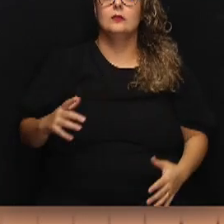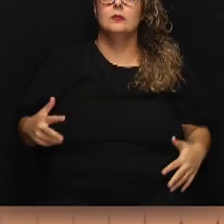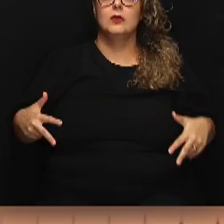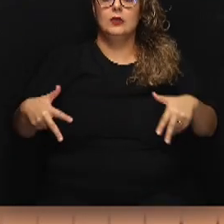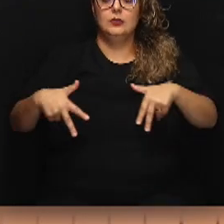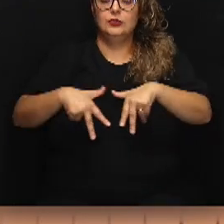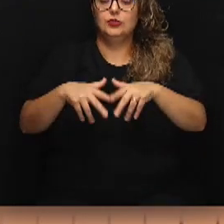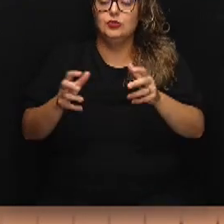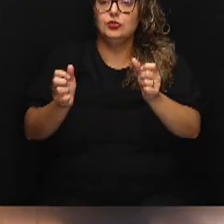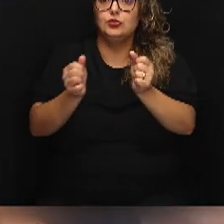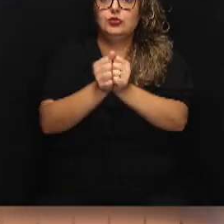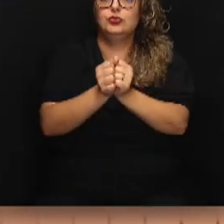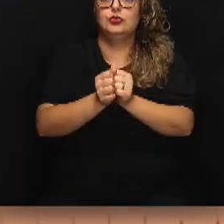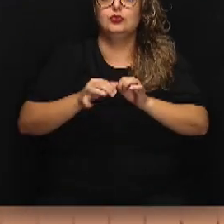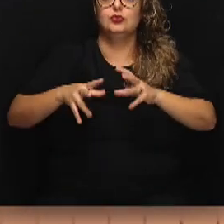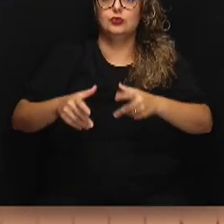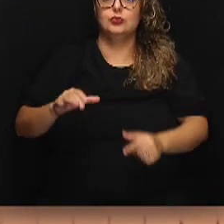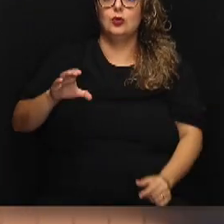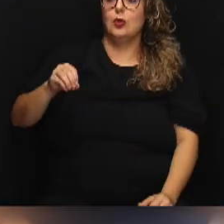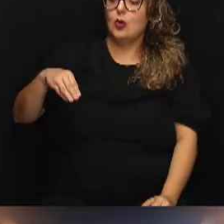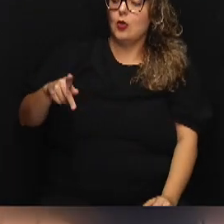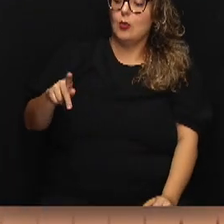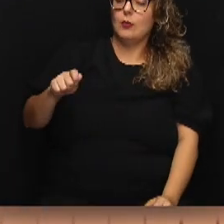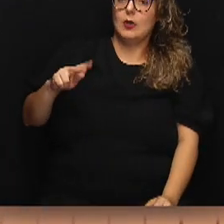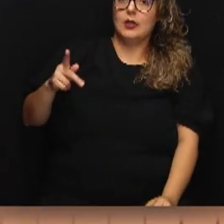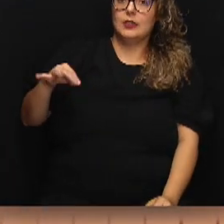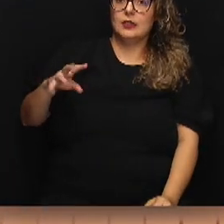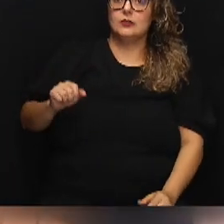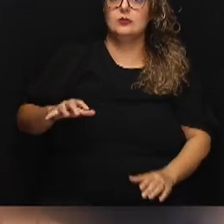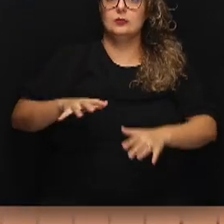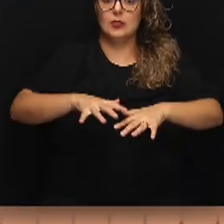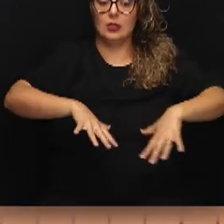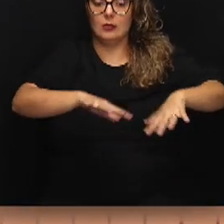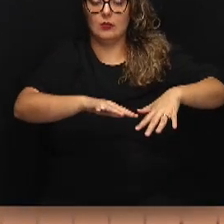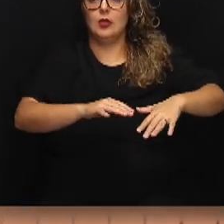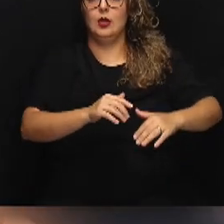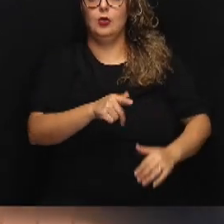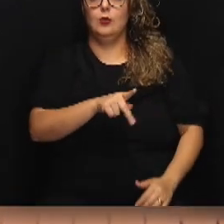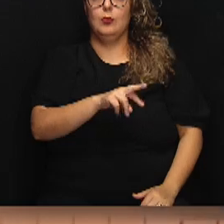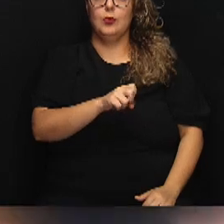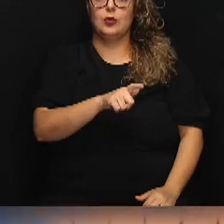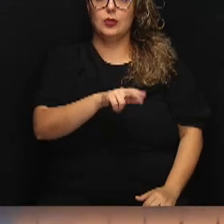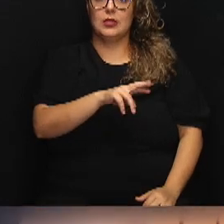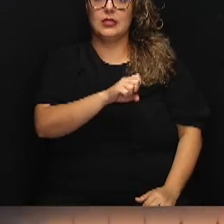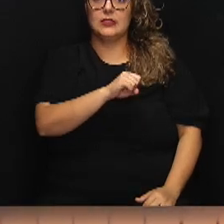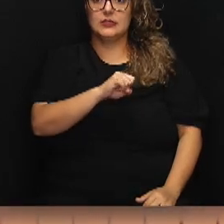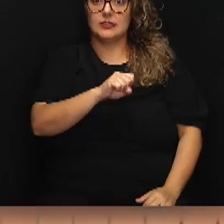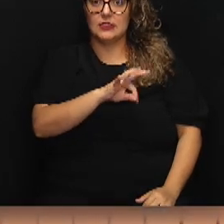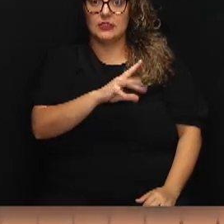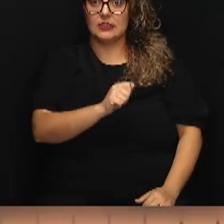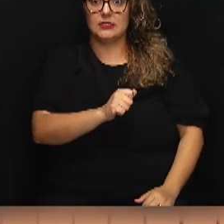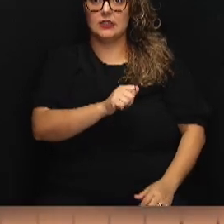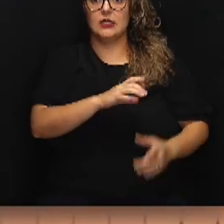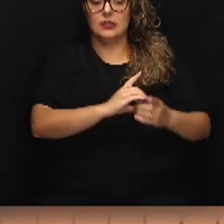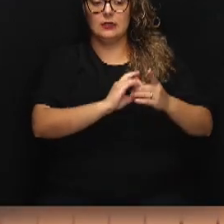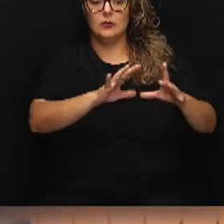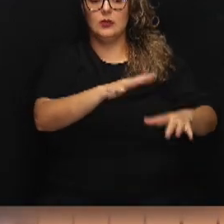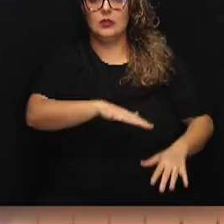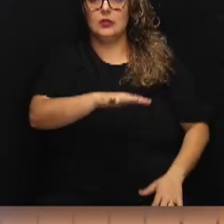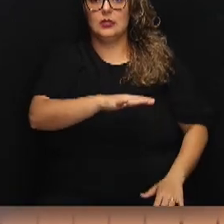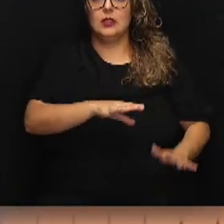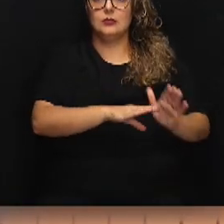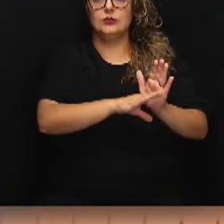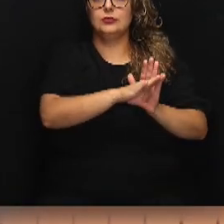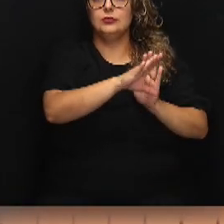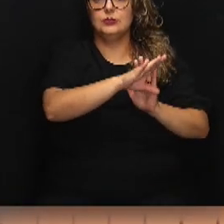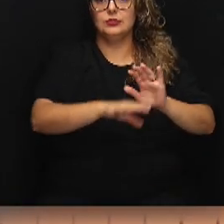com todos os companheiros do campo progressista, do campo de esquerda, do campo democrático, para isolar e derrotar